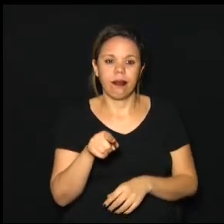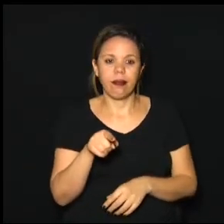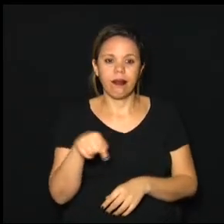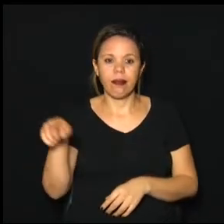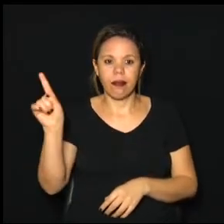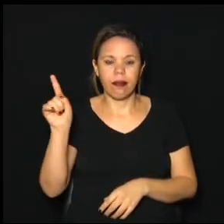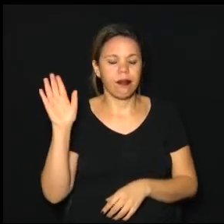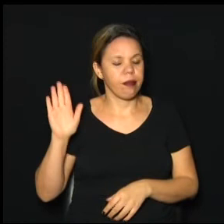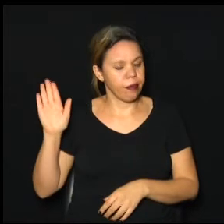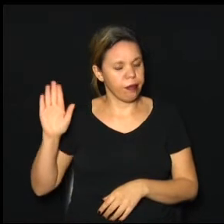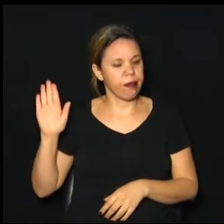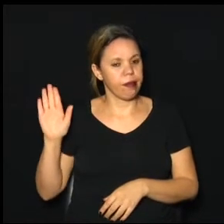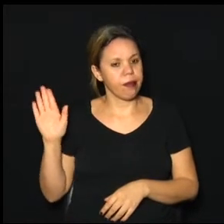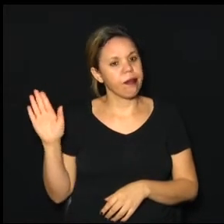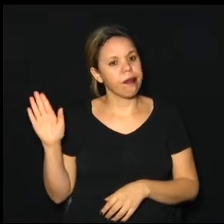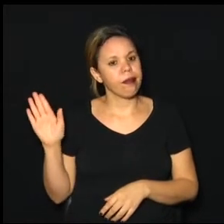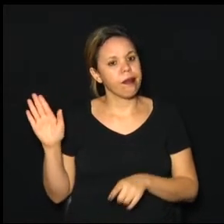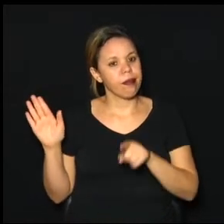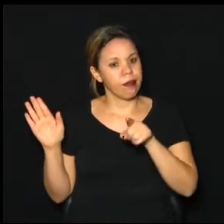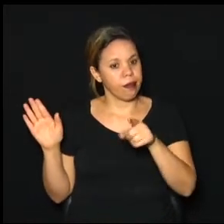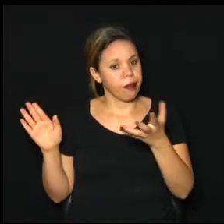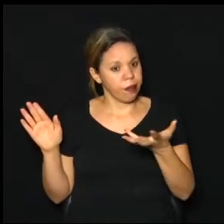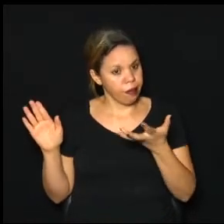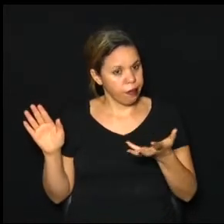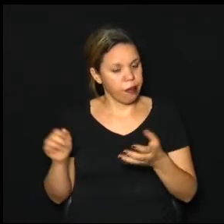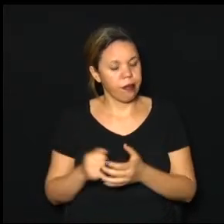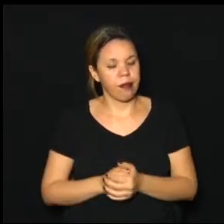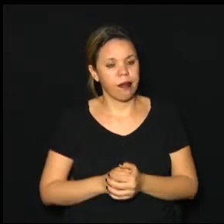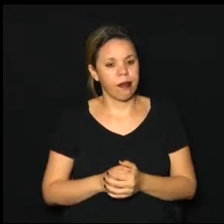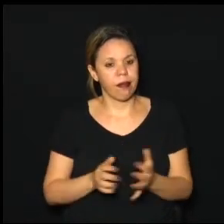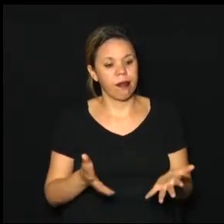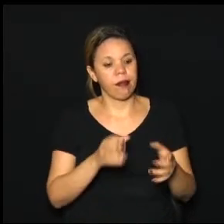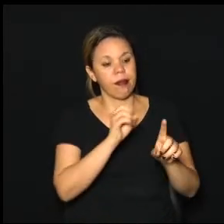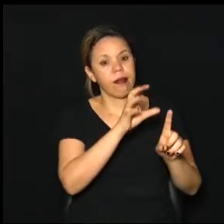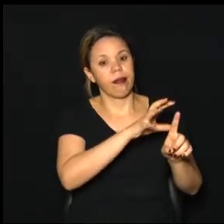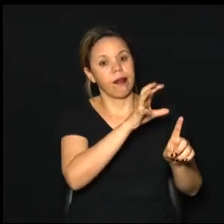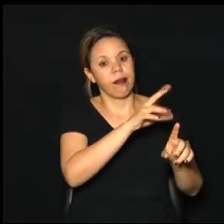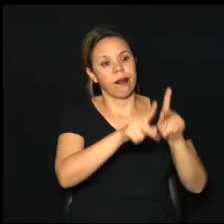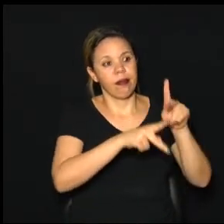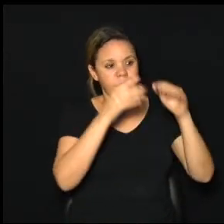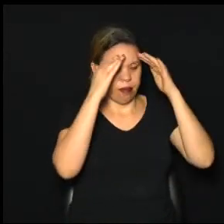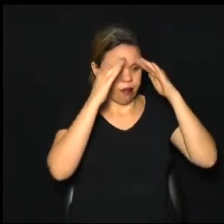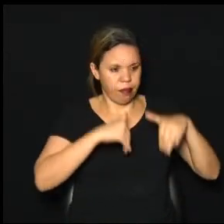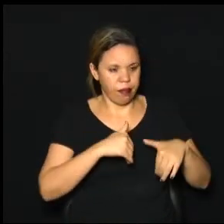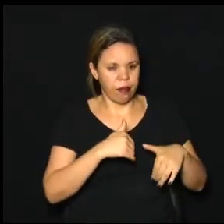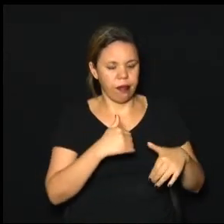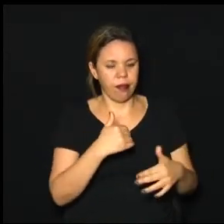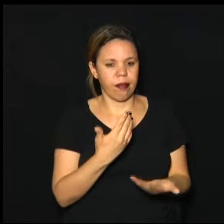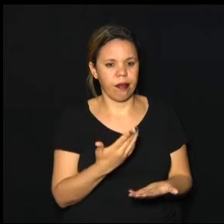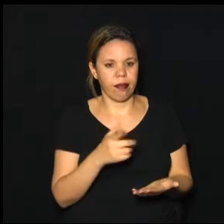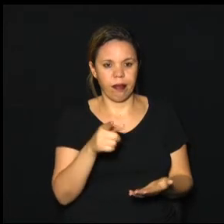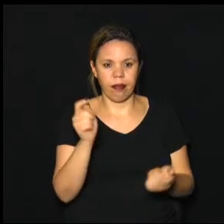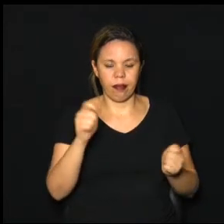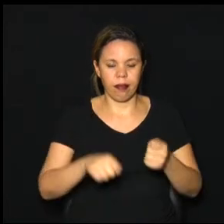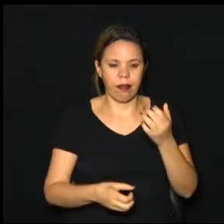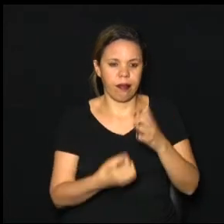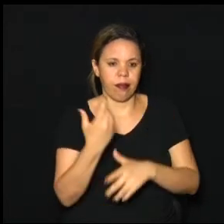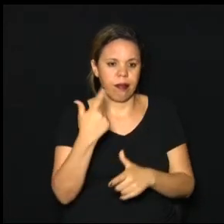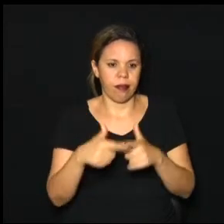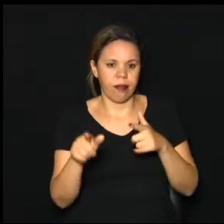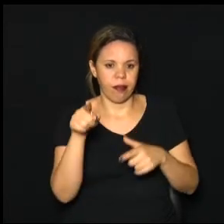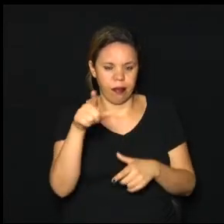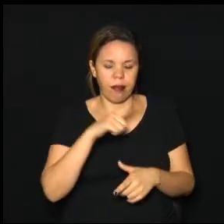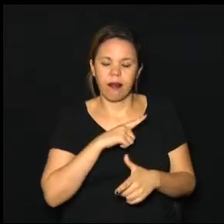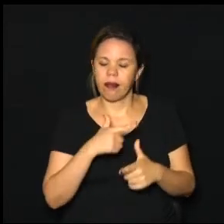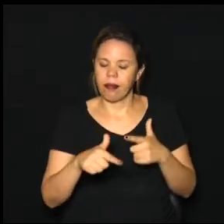aí um candidato e se você quiser incitar a desobediência, você possivelmente vai